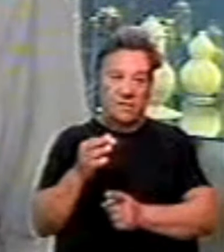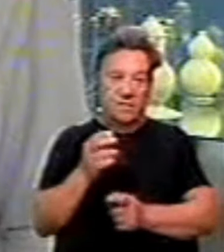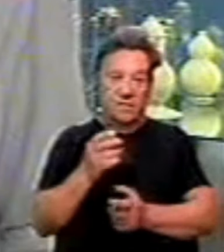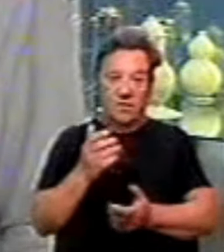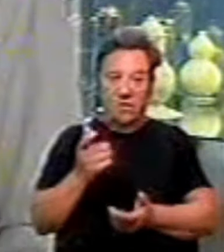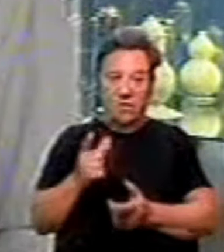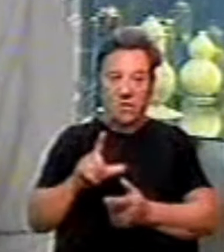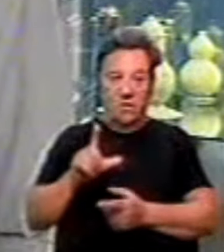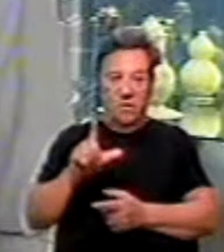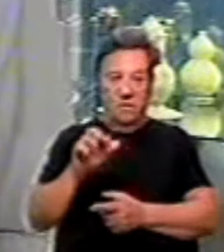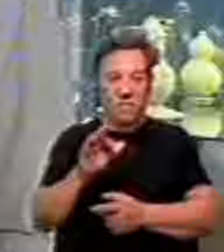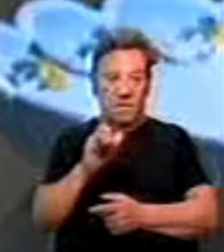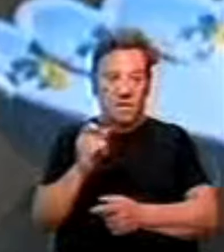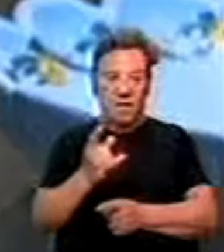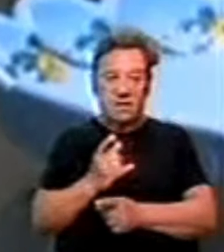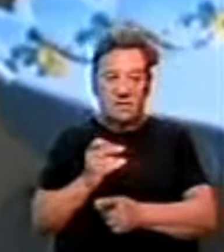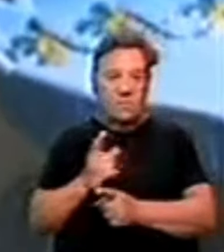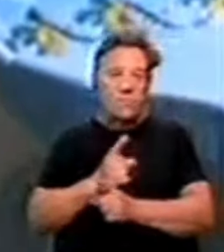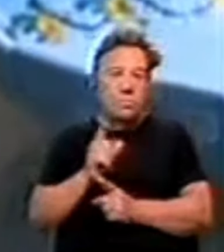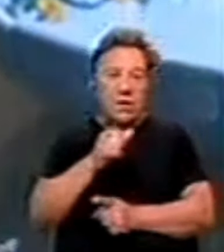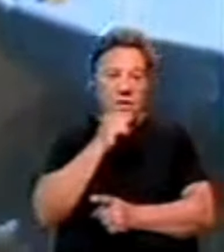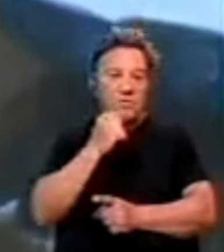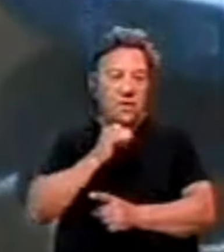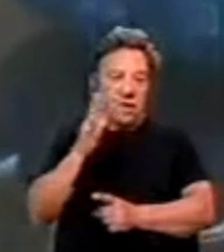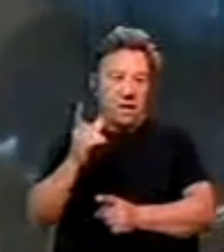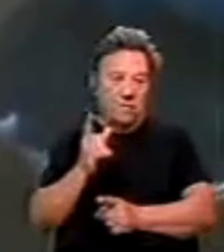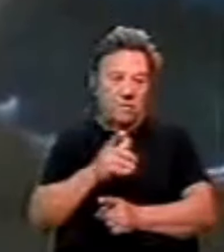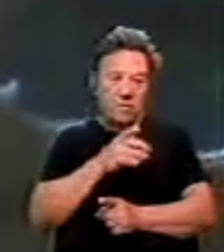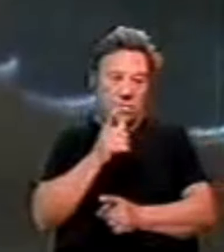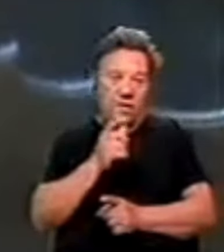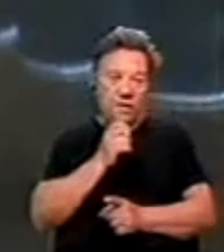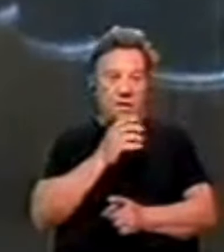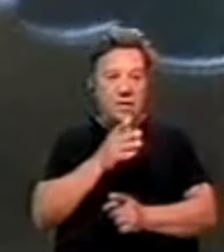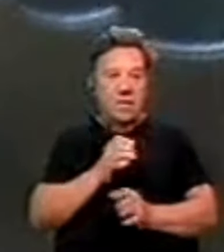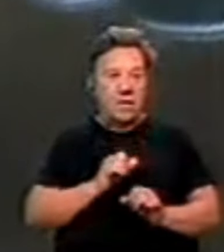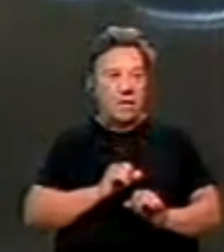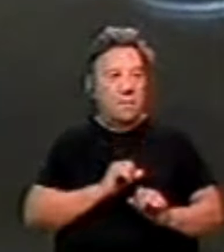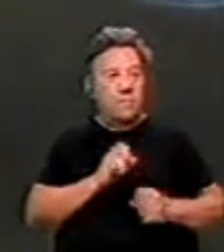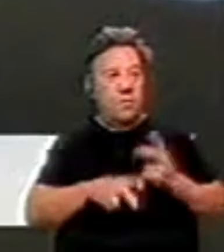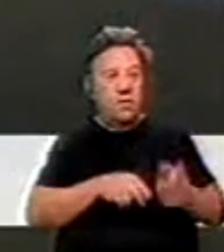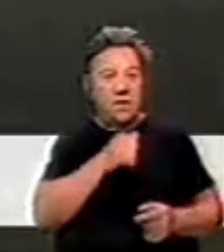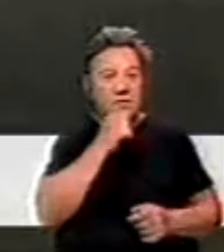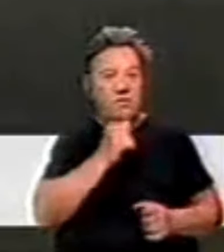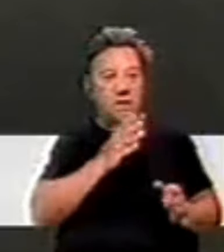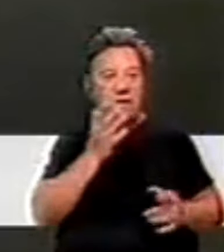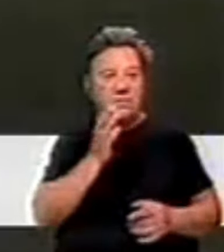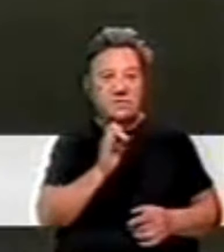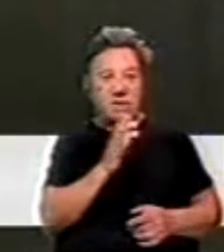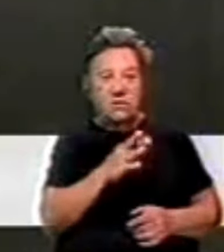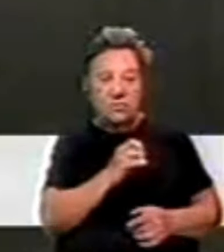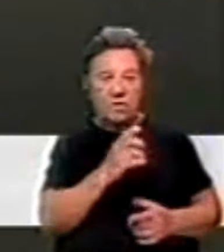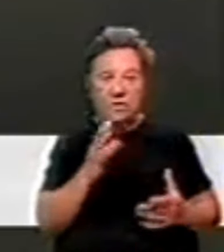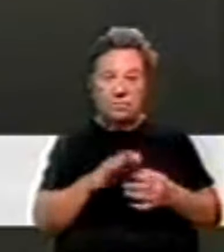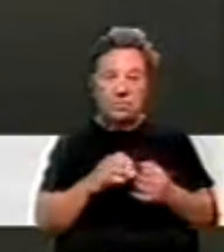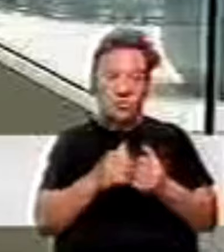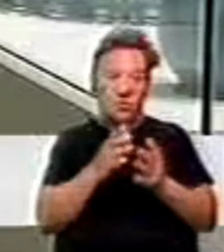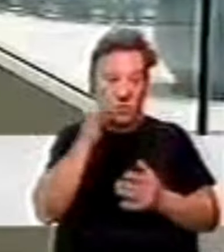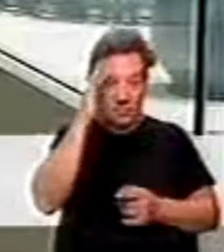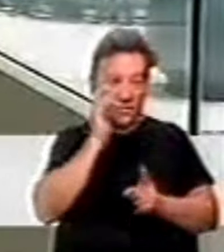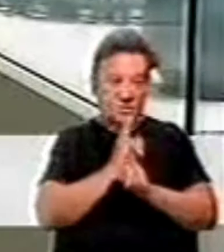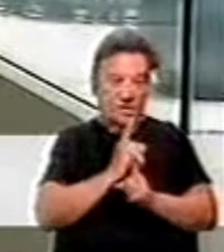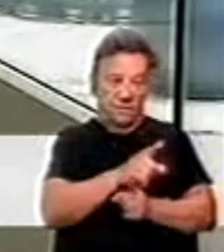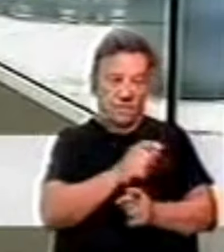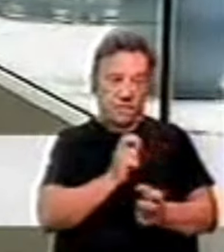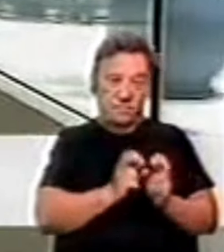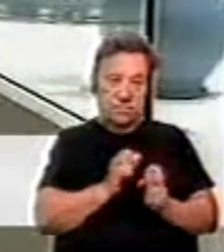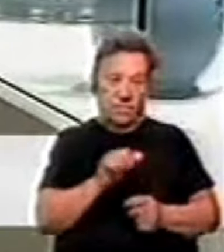faianças e porque é que elas eram azul claro, portanto, explicar um pouco a moda do azul claro no século XVIII e relacionar um pouco todo este espírito que